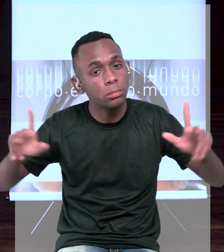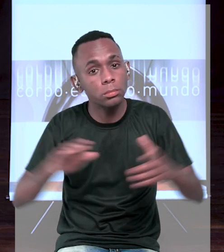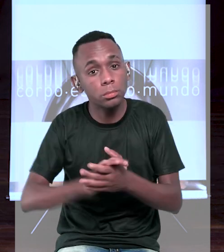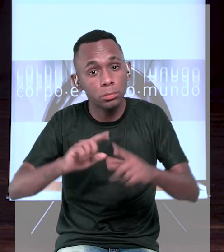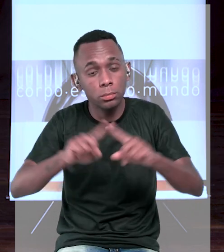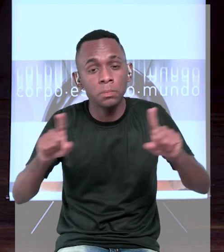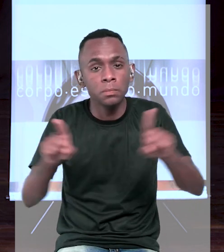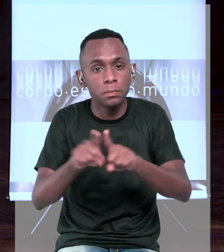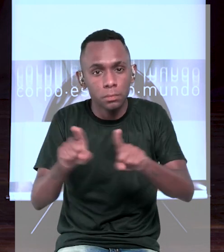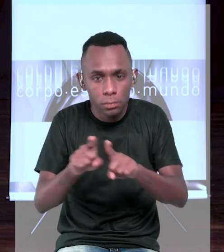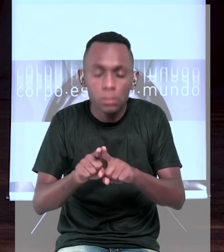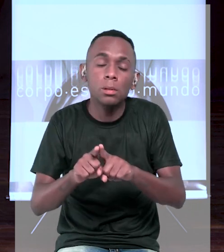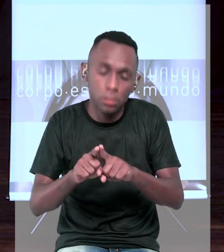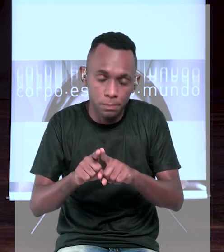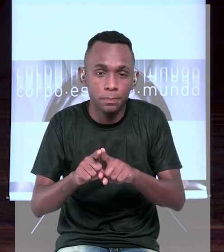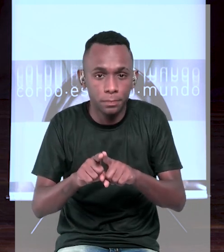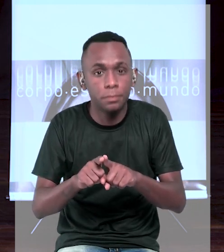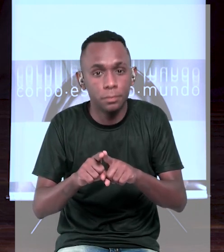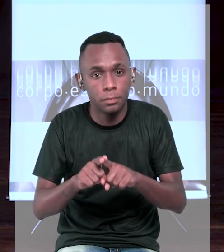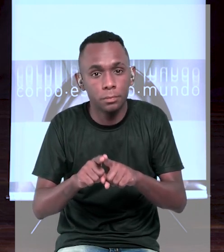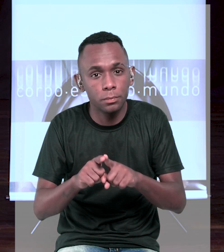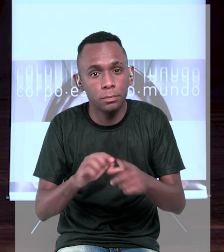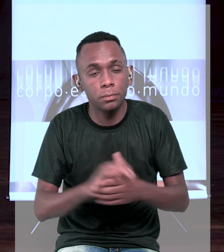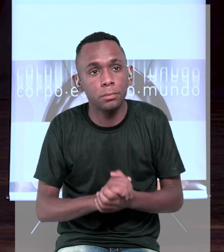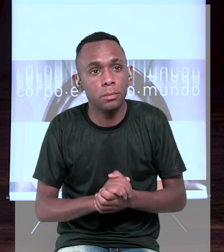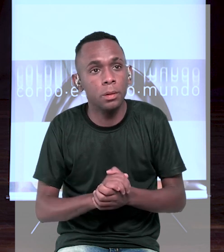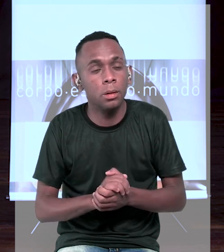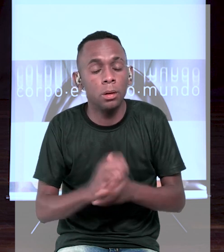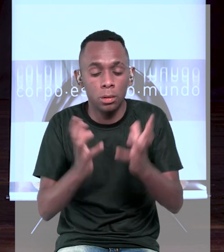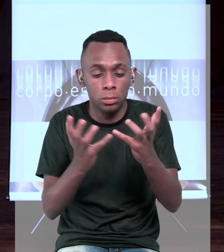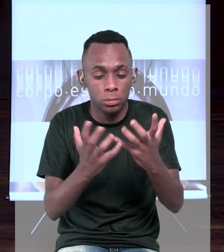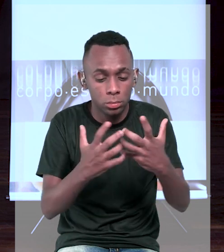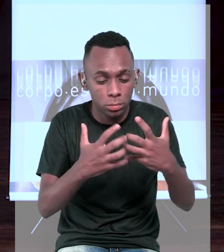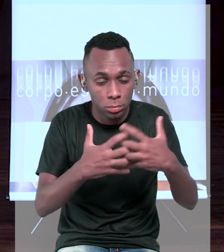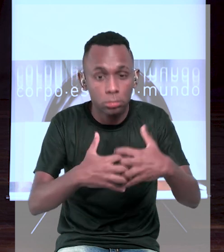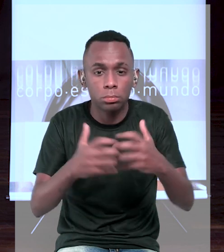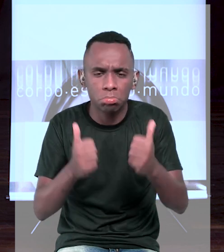Mas, em muitas medidas, a eficiência